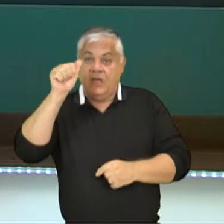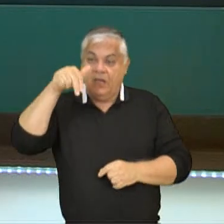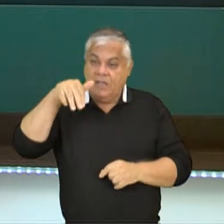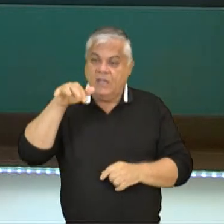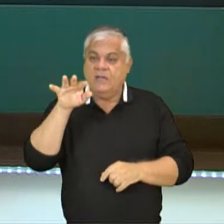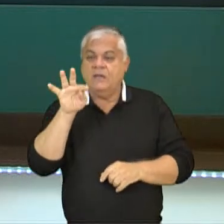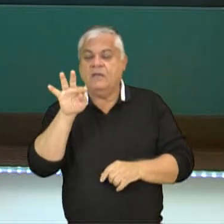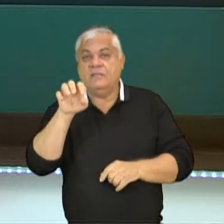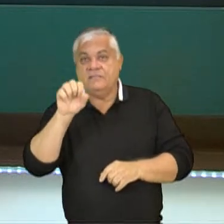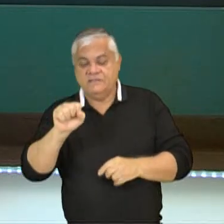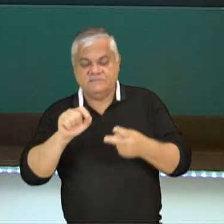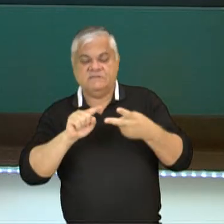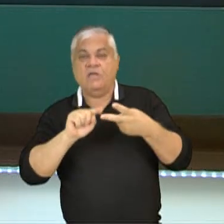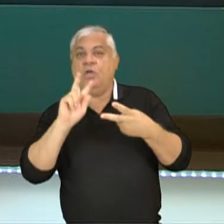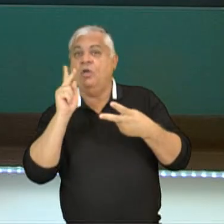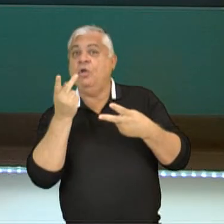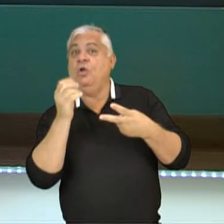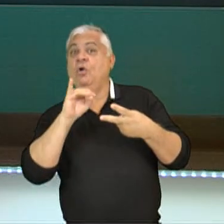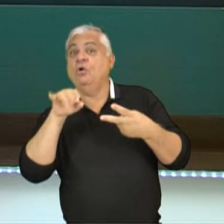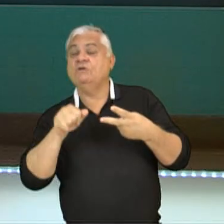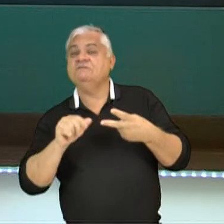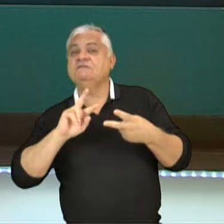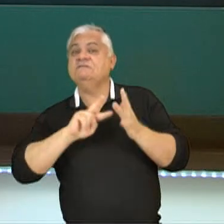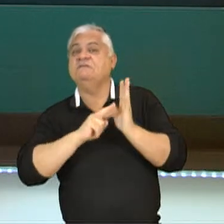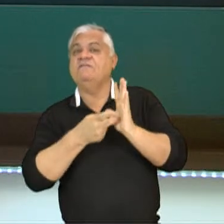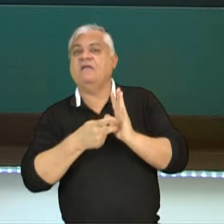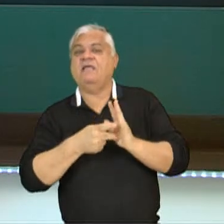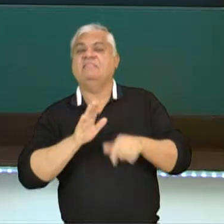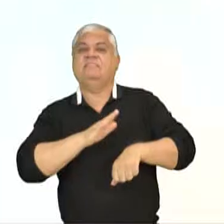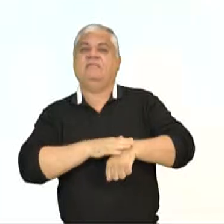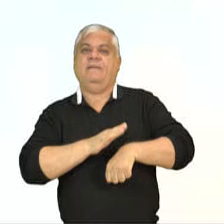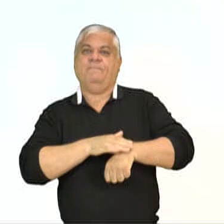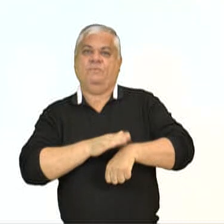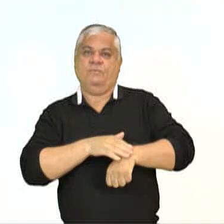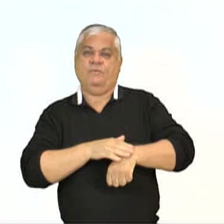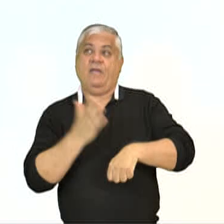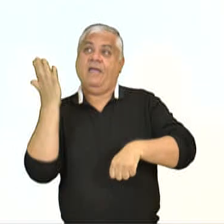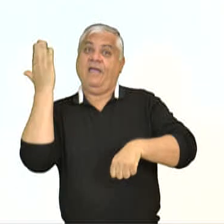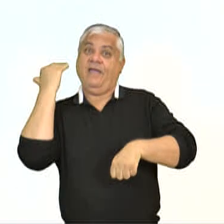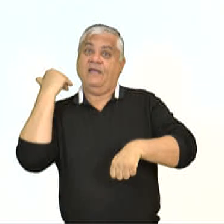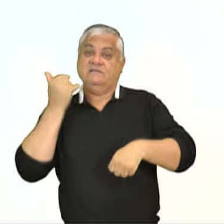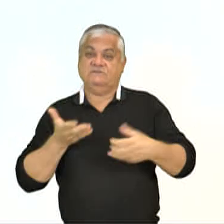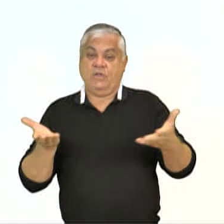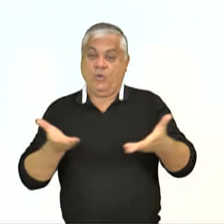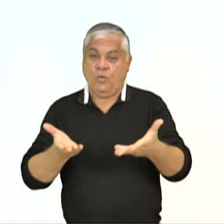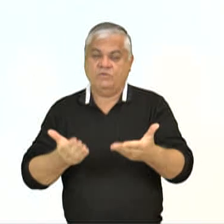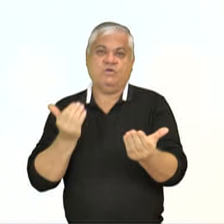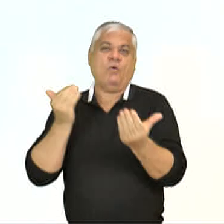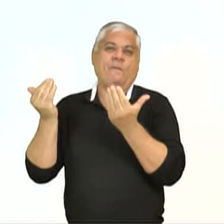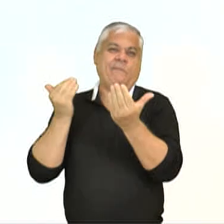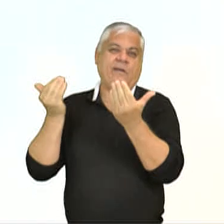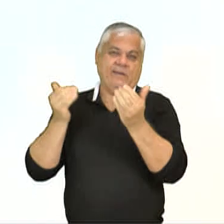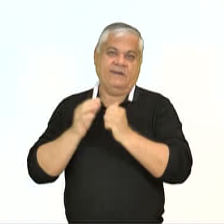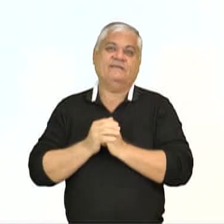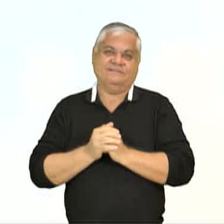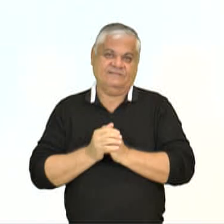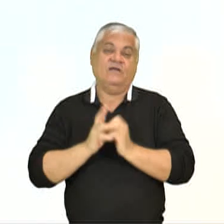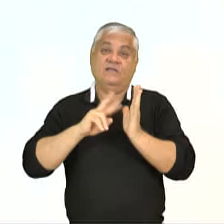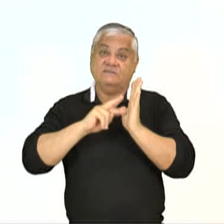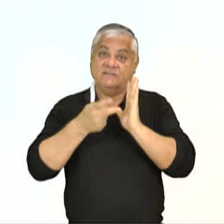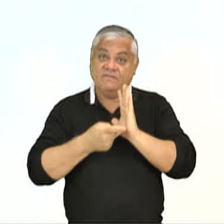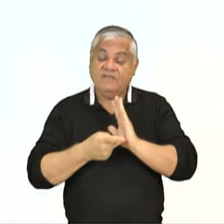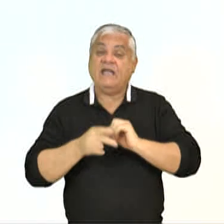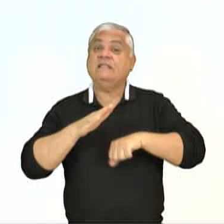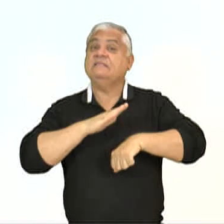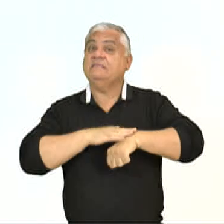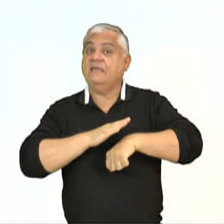estabelecem comparação de tempo sobre como era e como está o telefone. Então vejam, antes o